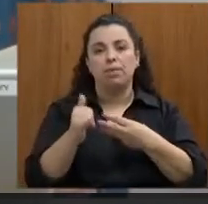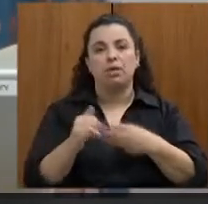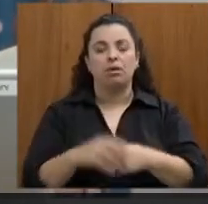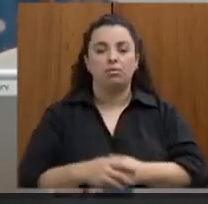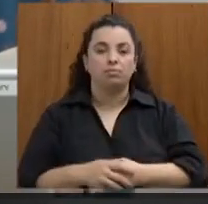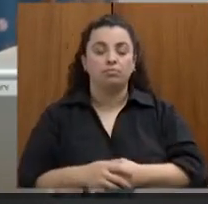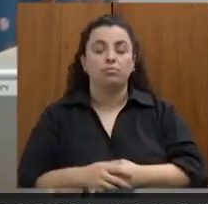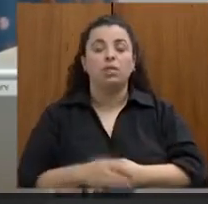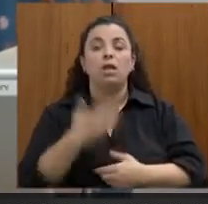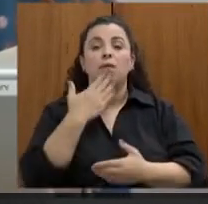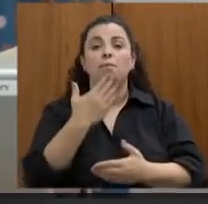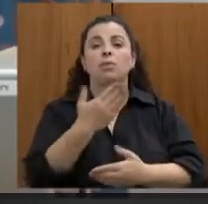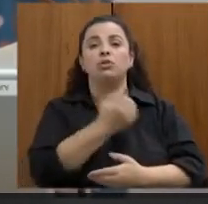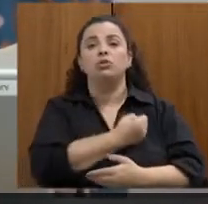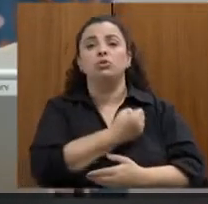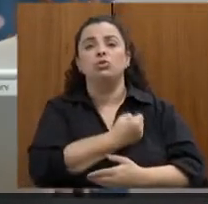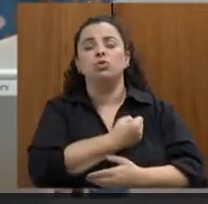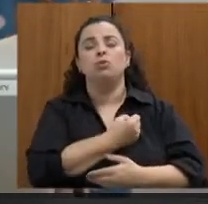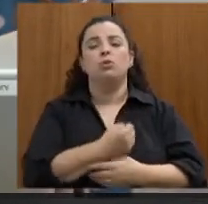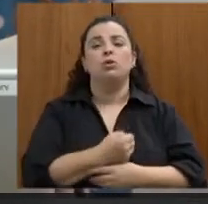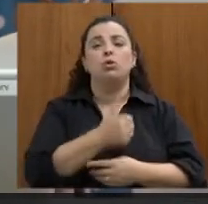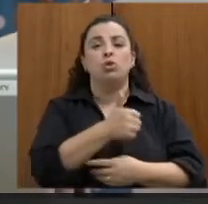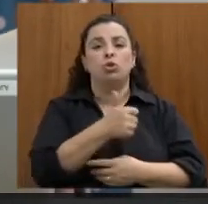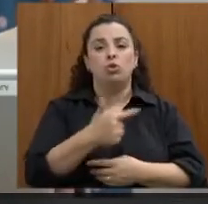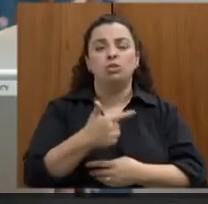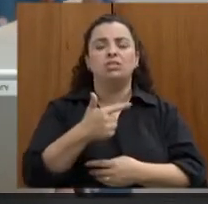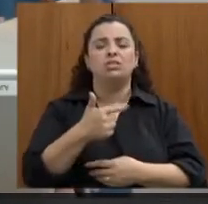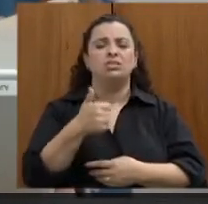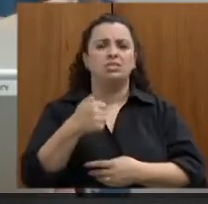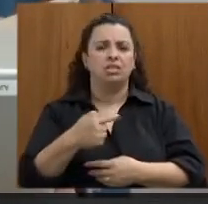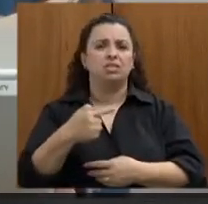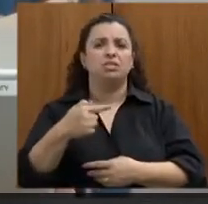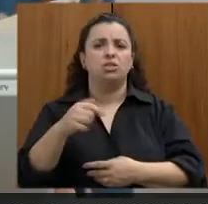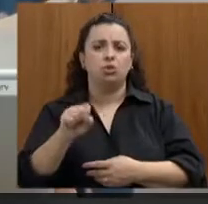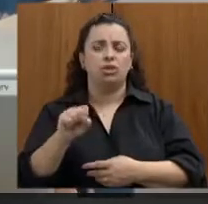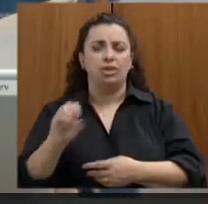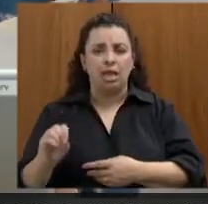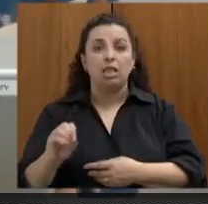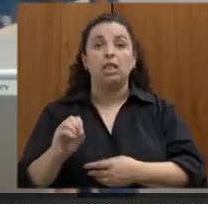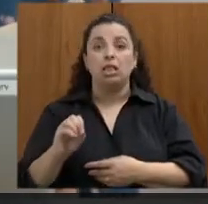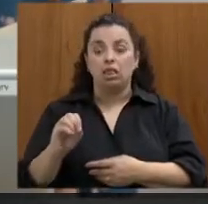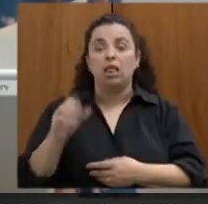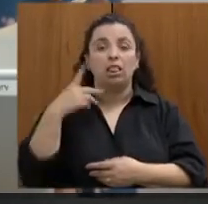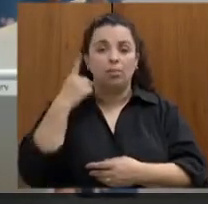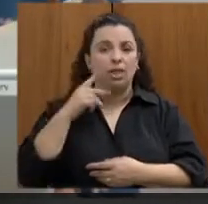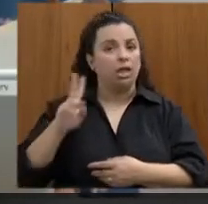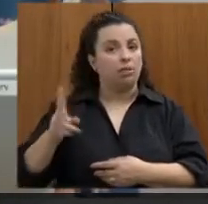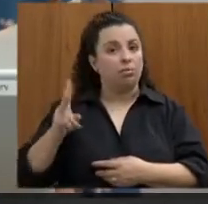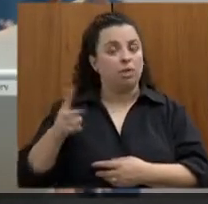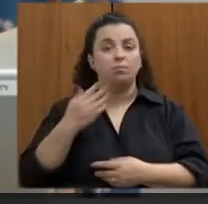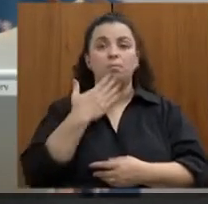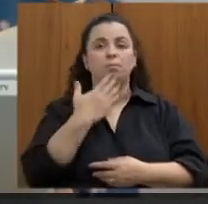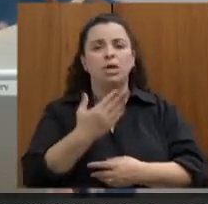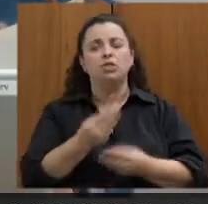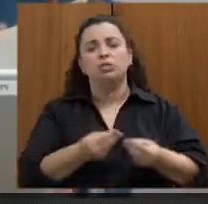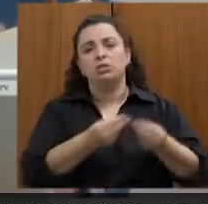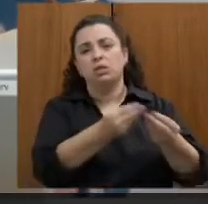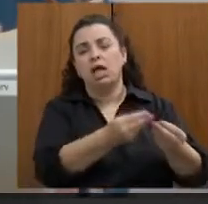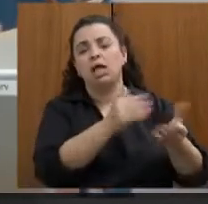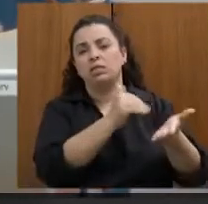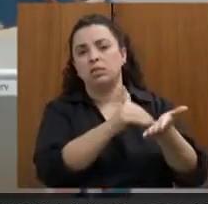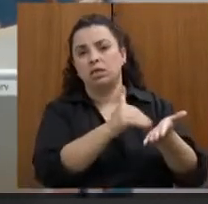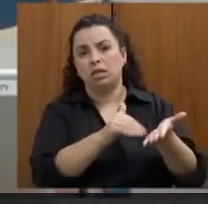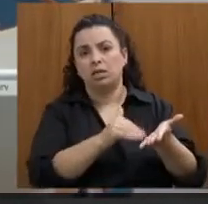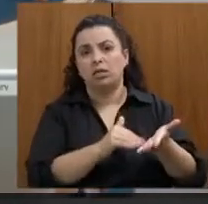Requerimento de número 12.780, de autoria da deputada Andréia de Jesus, requer seja encaminhada à Secretaria de Estado de